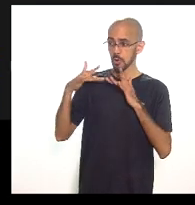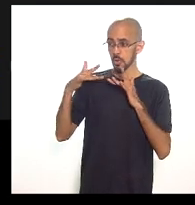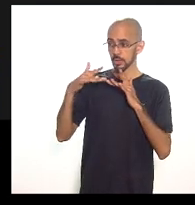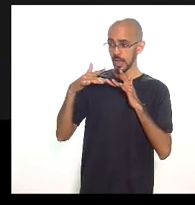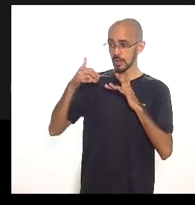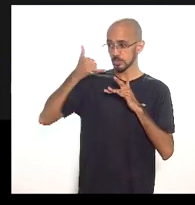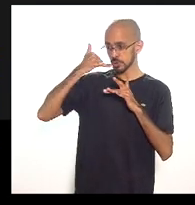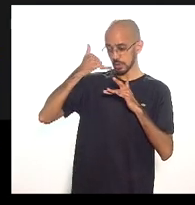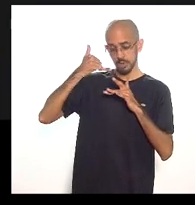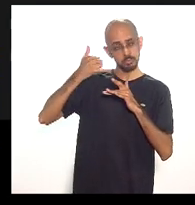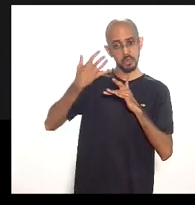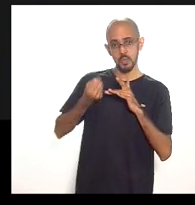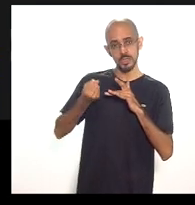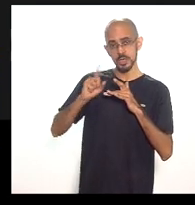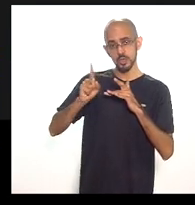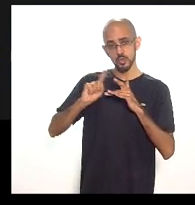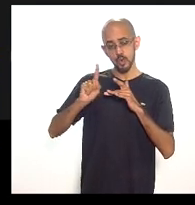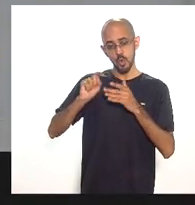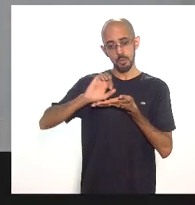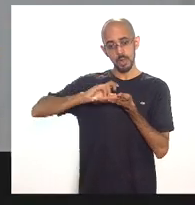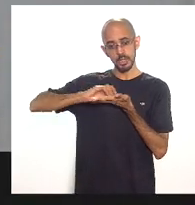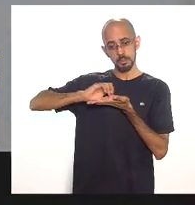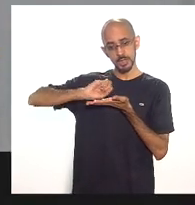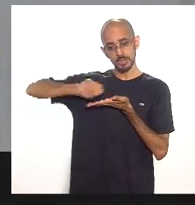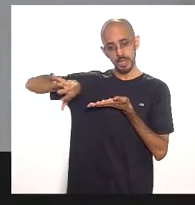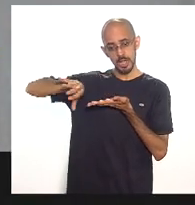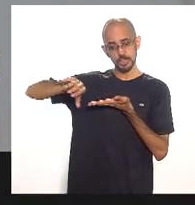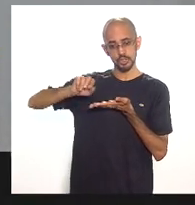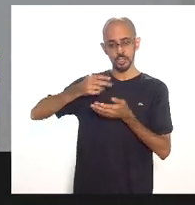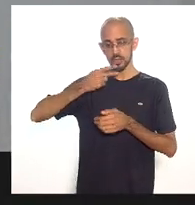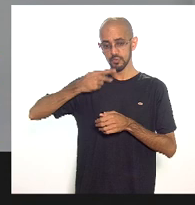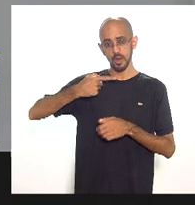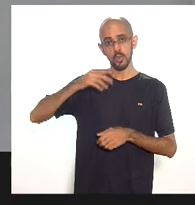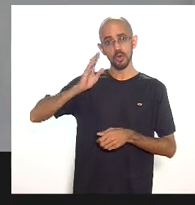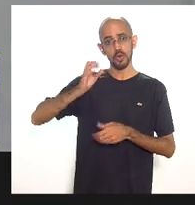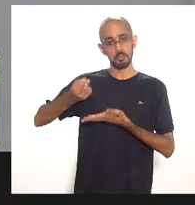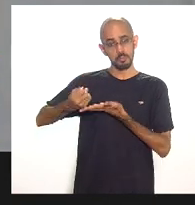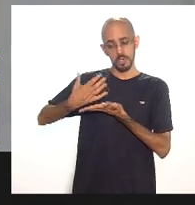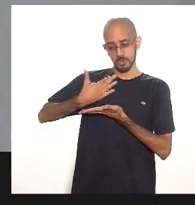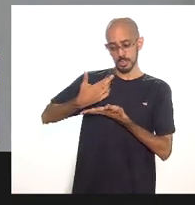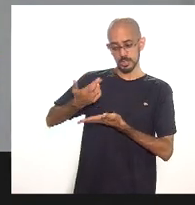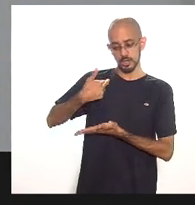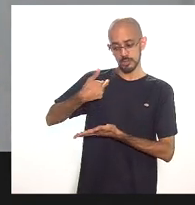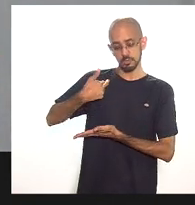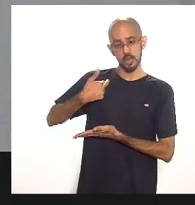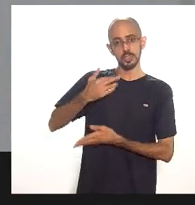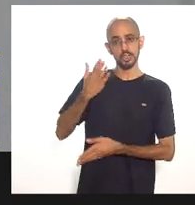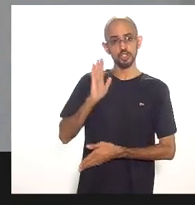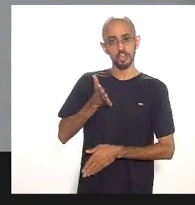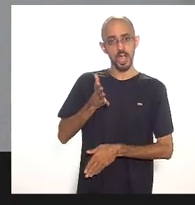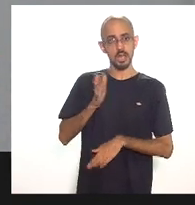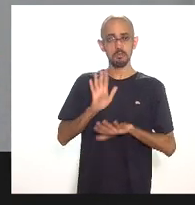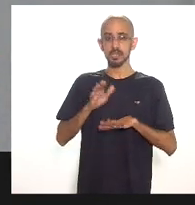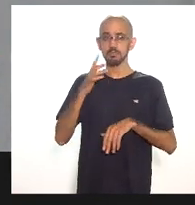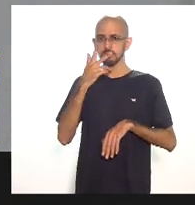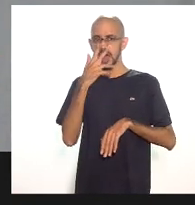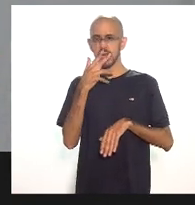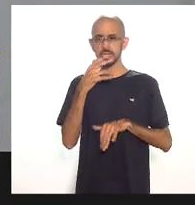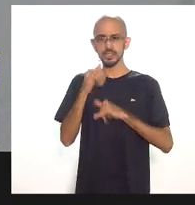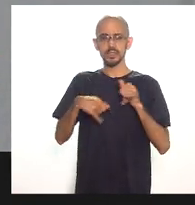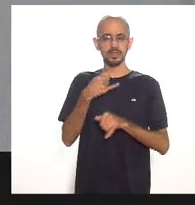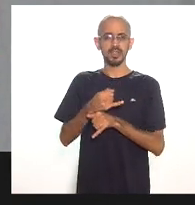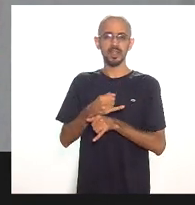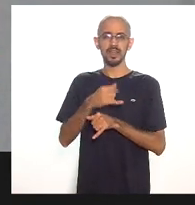a mensagem com o link da reunião, falando que já estava online aqui. Mas já está sem conexão, porque ele não recebeu a mensagem até agora, deve estar sem